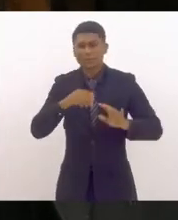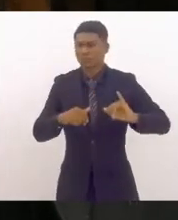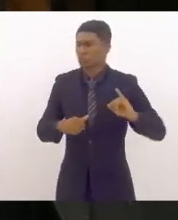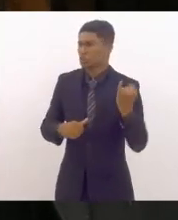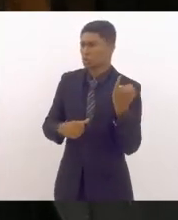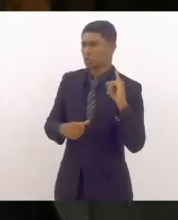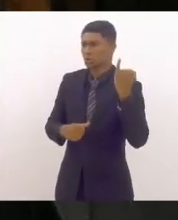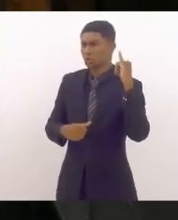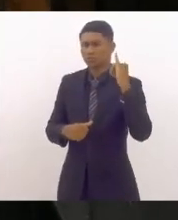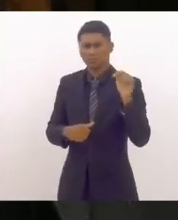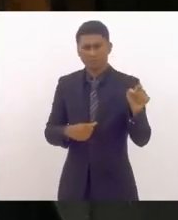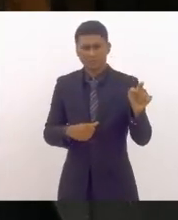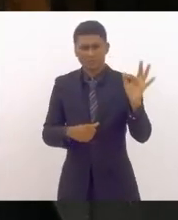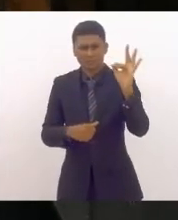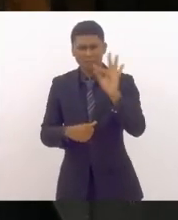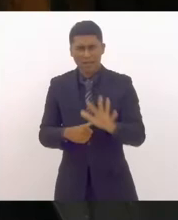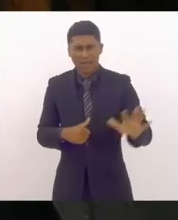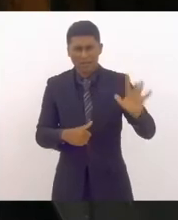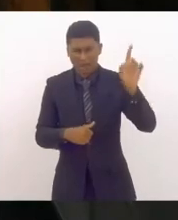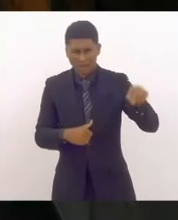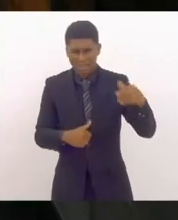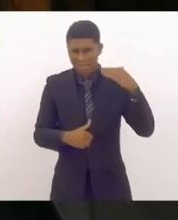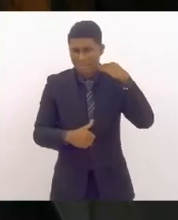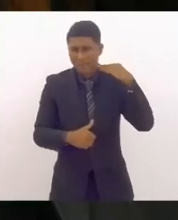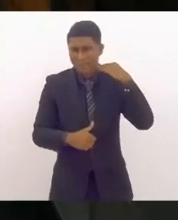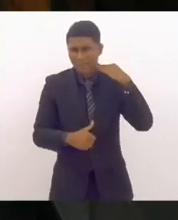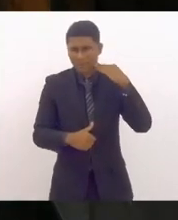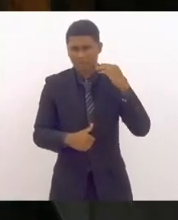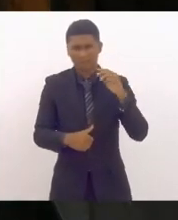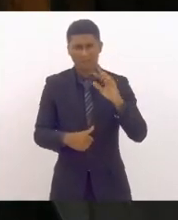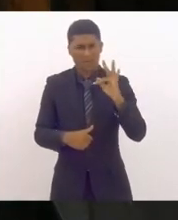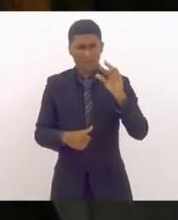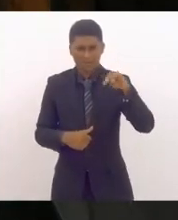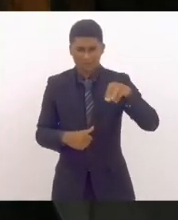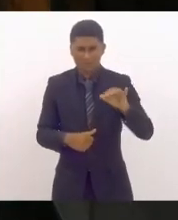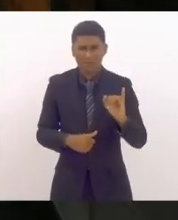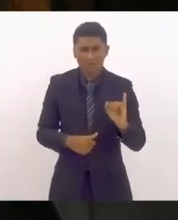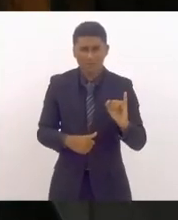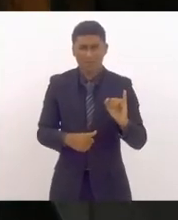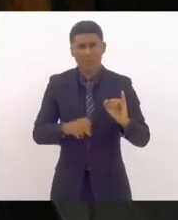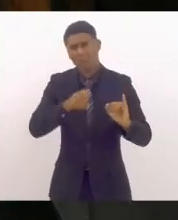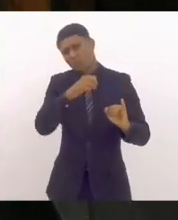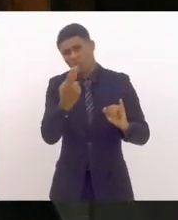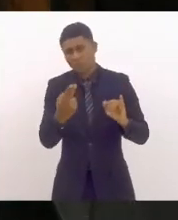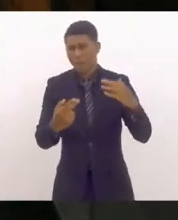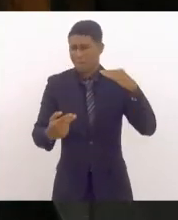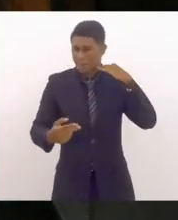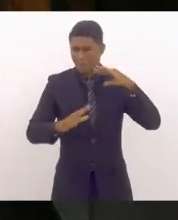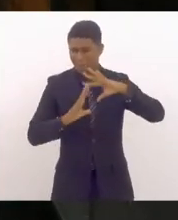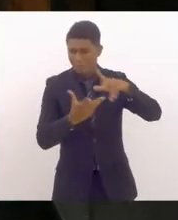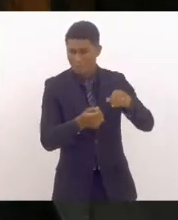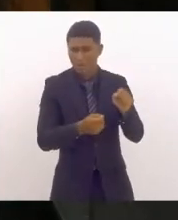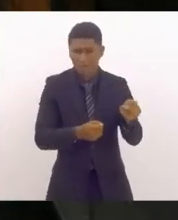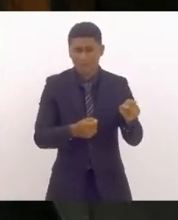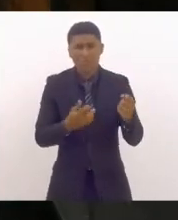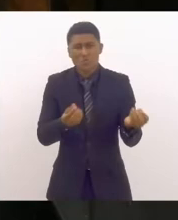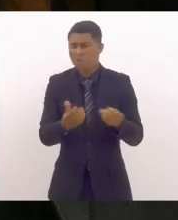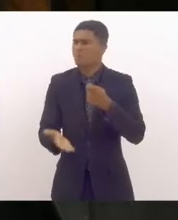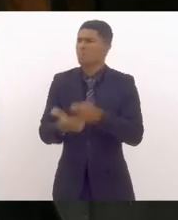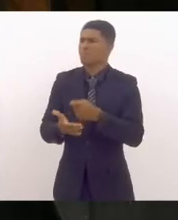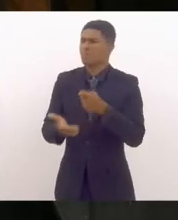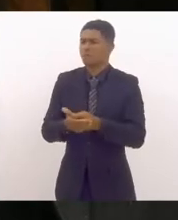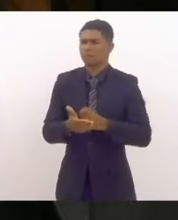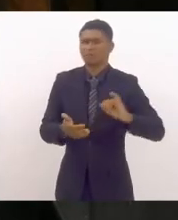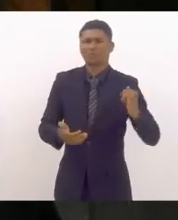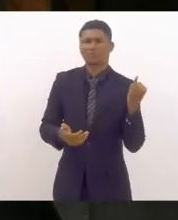a união é banco a união é gente financeiro a união FMI a união é o Banco Mundial como é que cobra juros e o estado